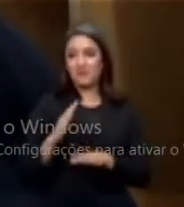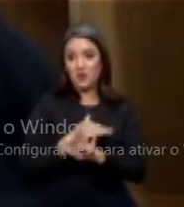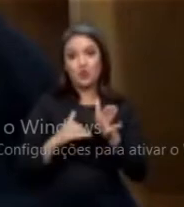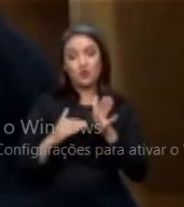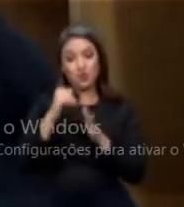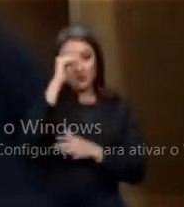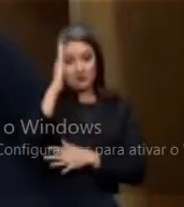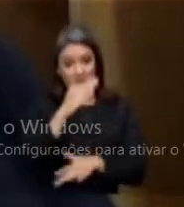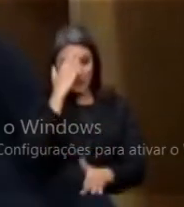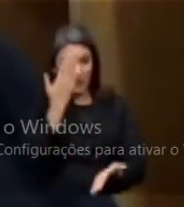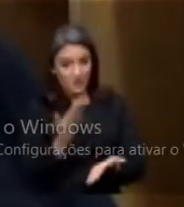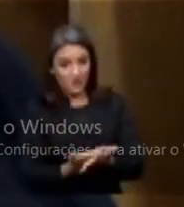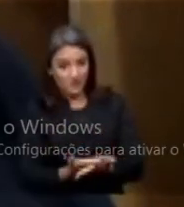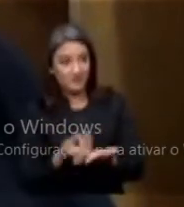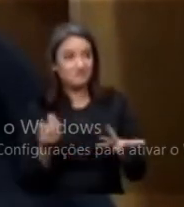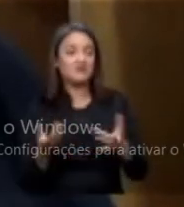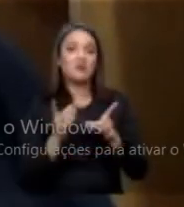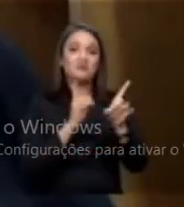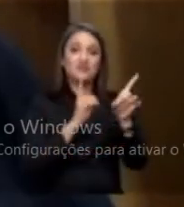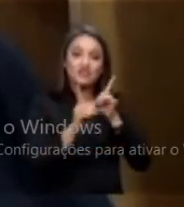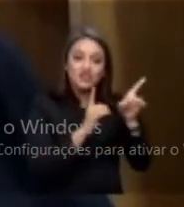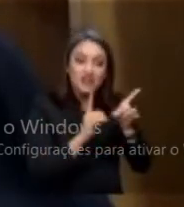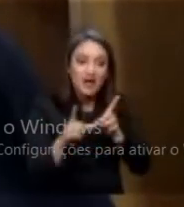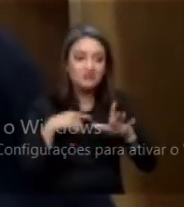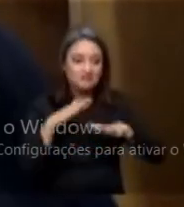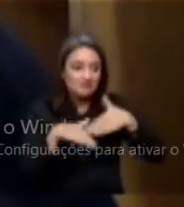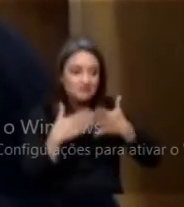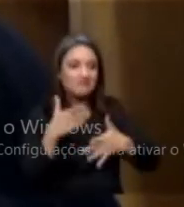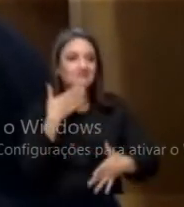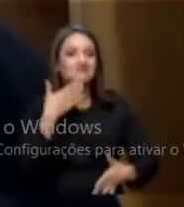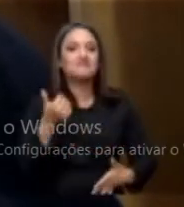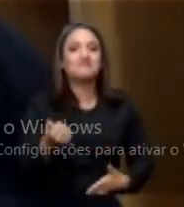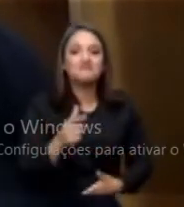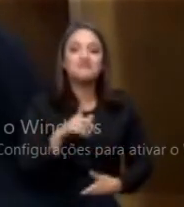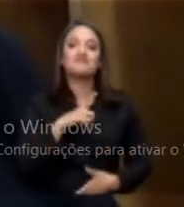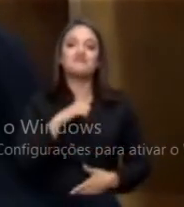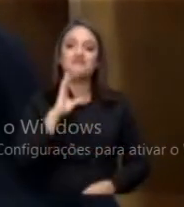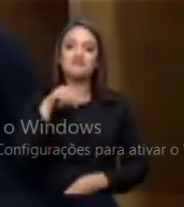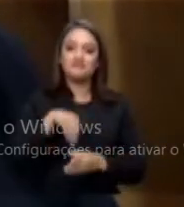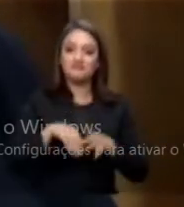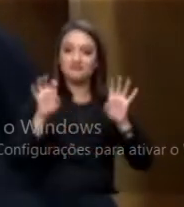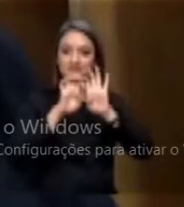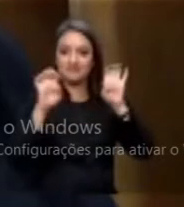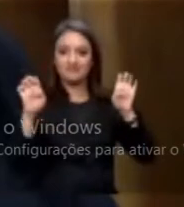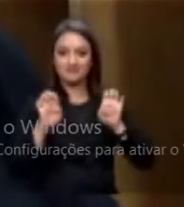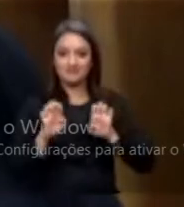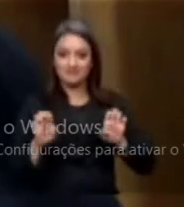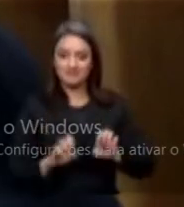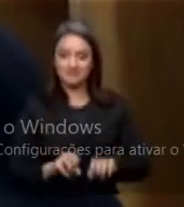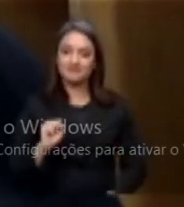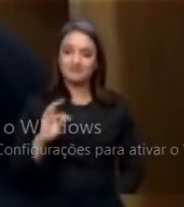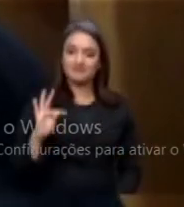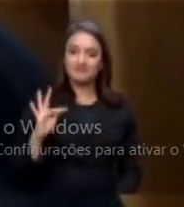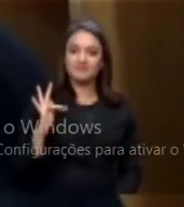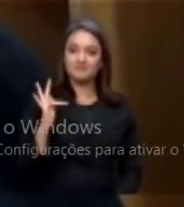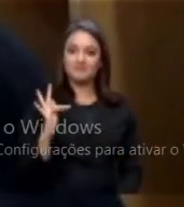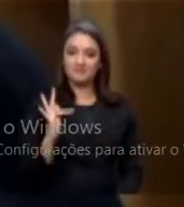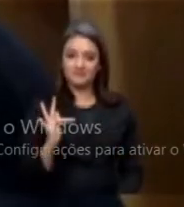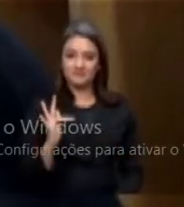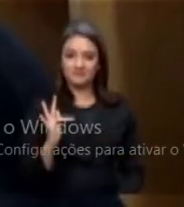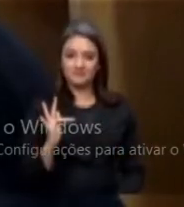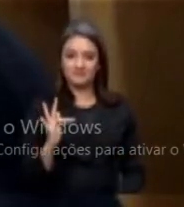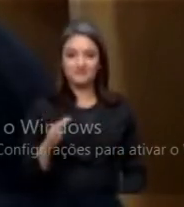Esse diálogo de aprimoramento, ministro, é institucional da estrutura desse tribunal. Tanto é que